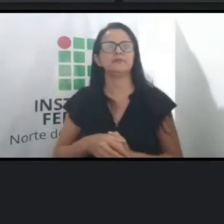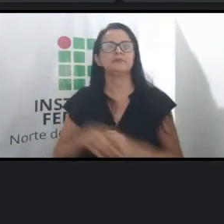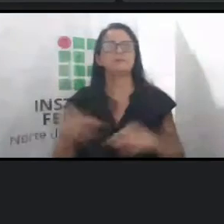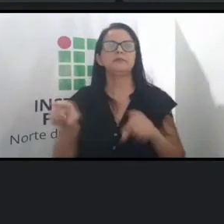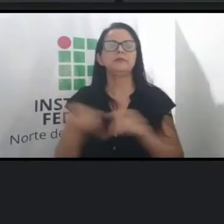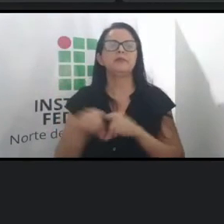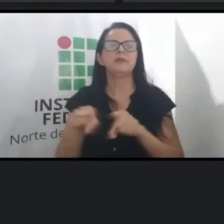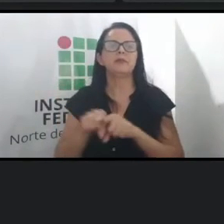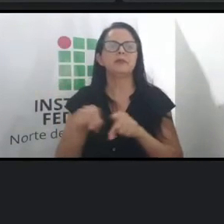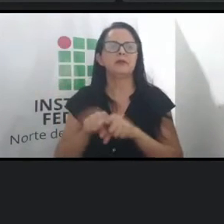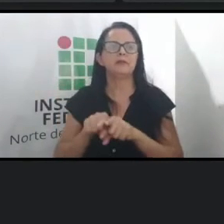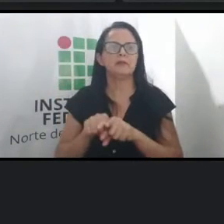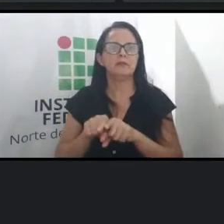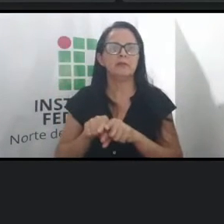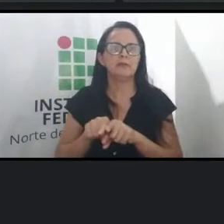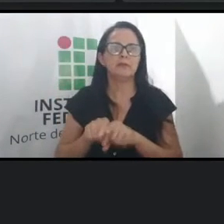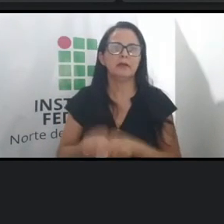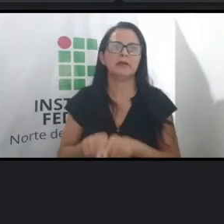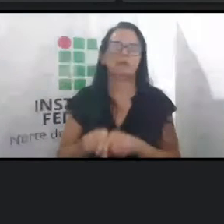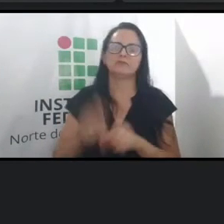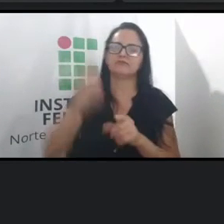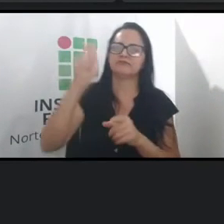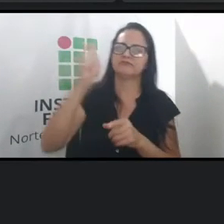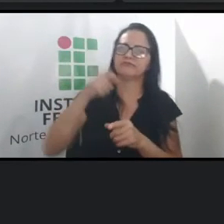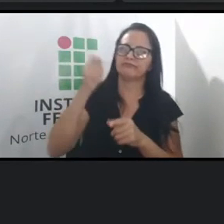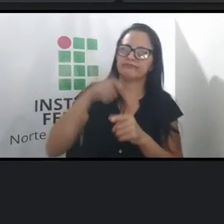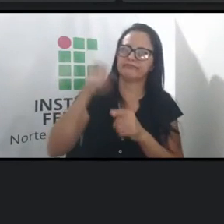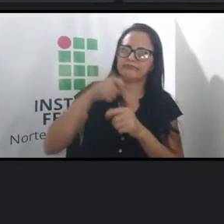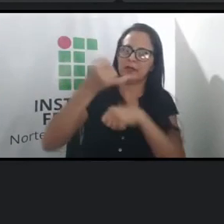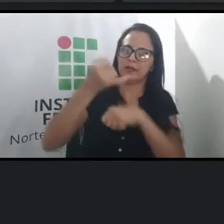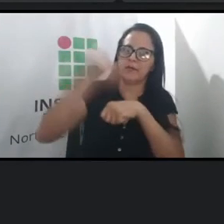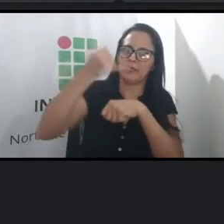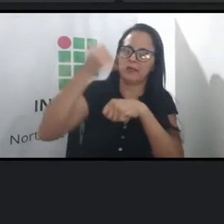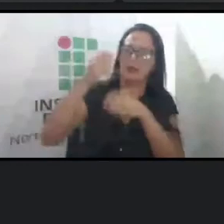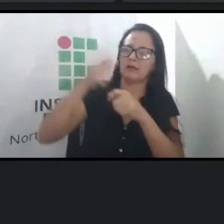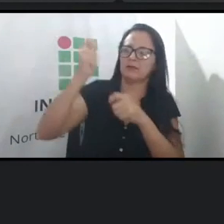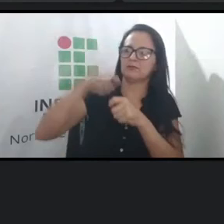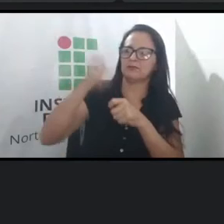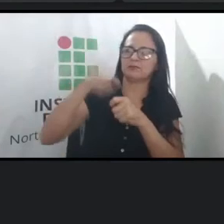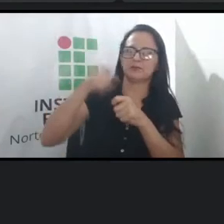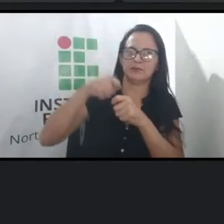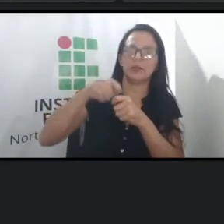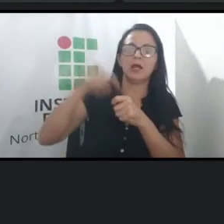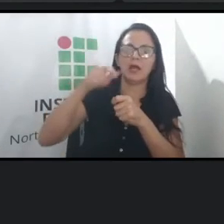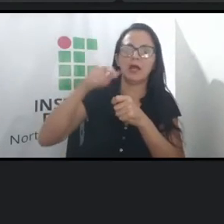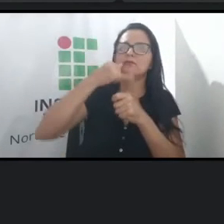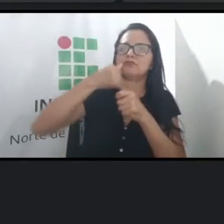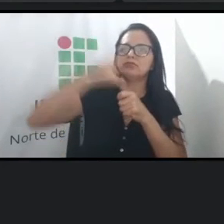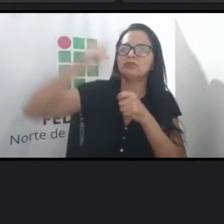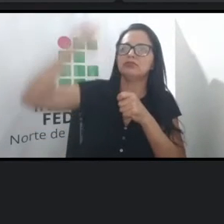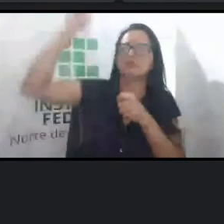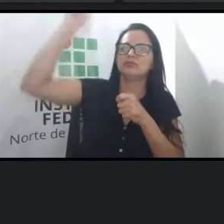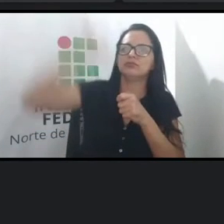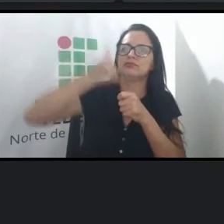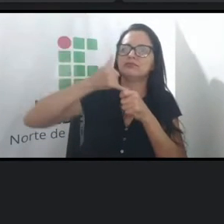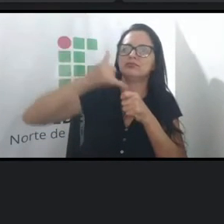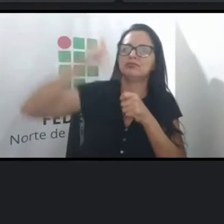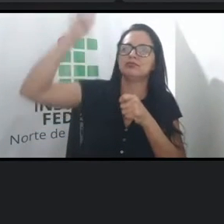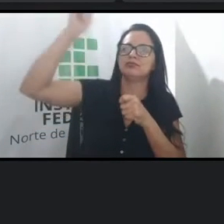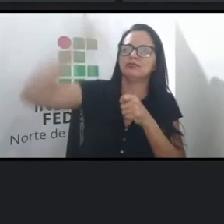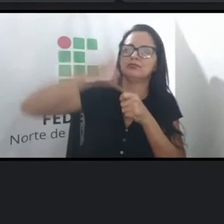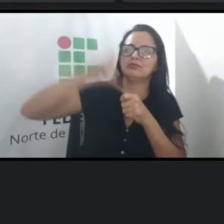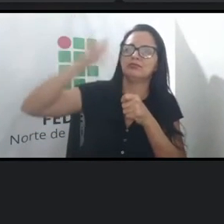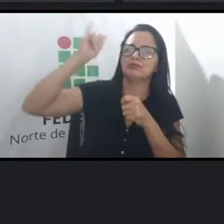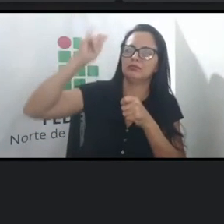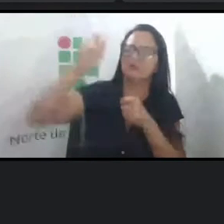linhas metálicas, porque ela conduz eletricidade. Se ela conduz eletricidade, o papagaio ou a linha metálica em contato com a rede